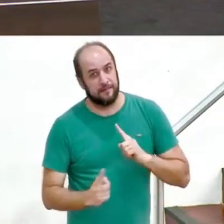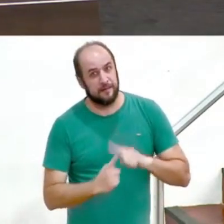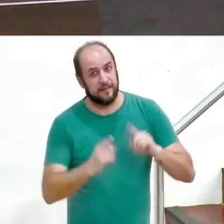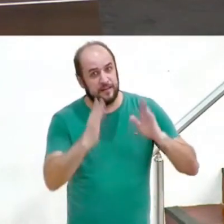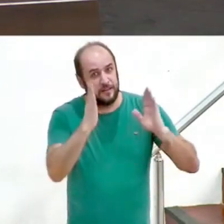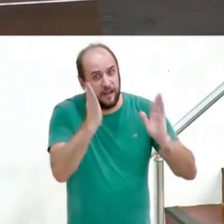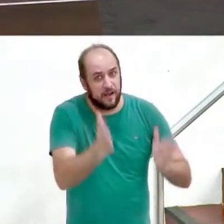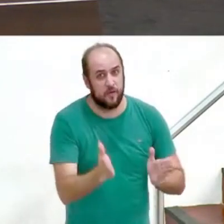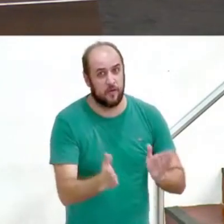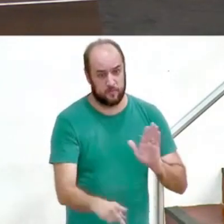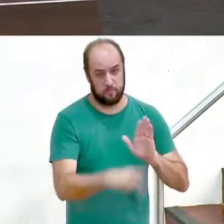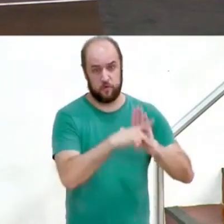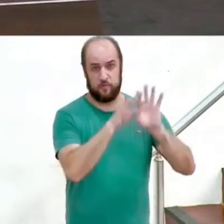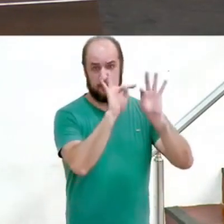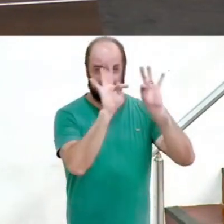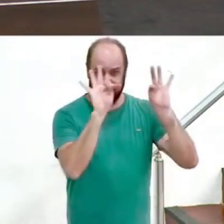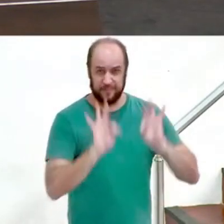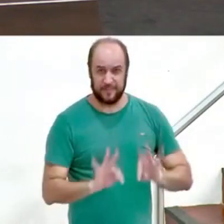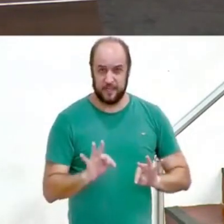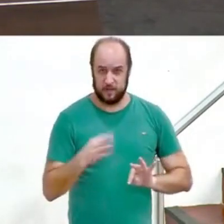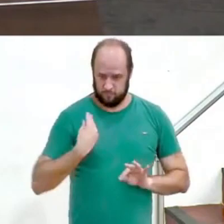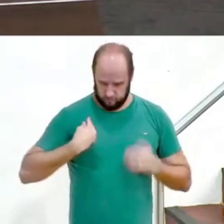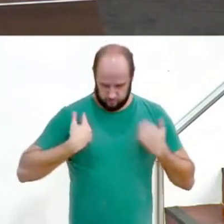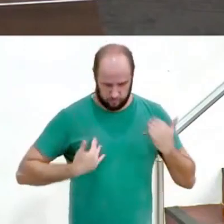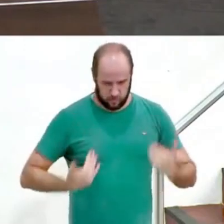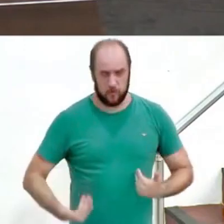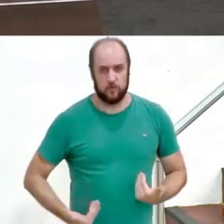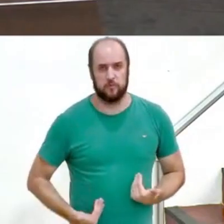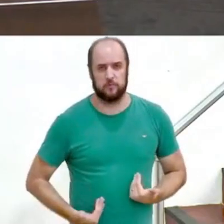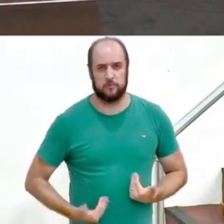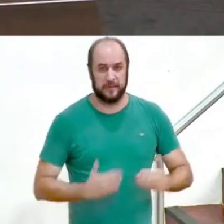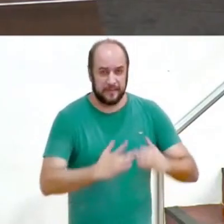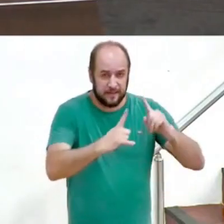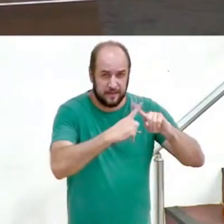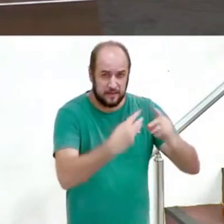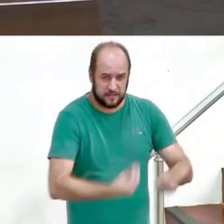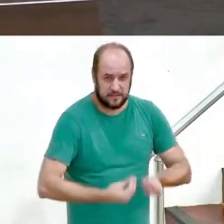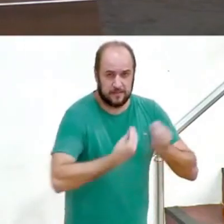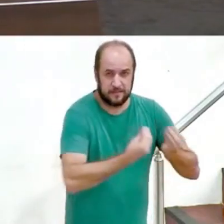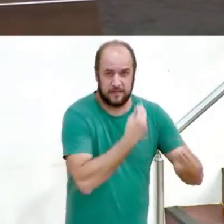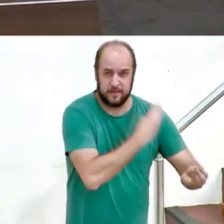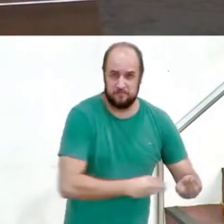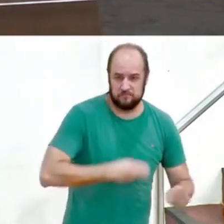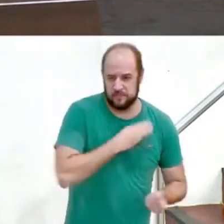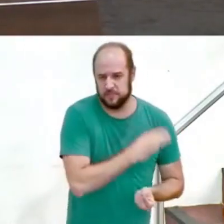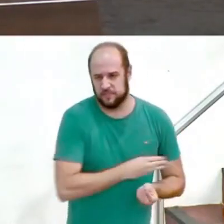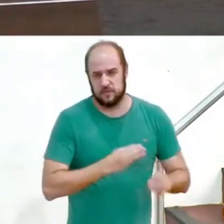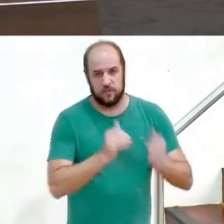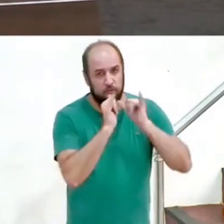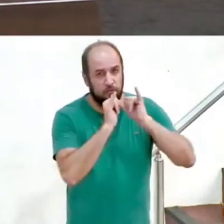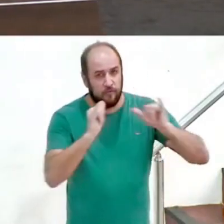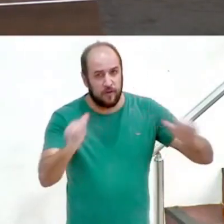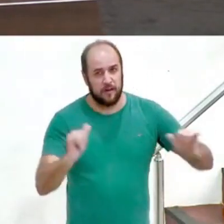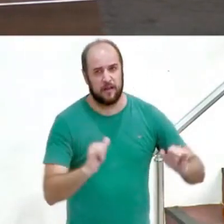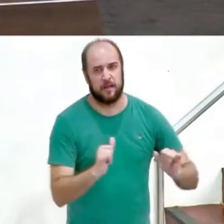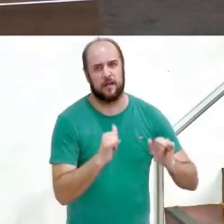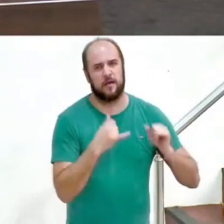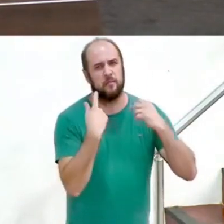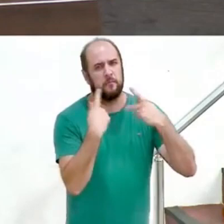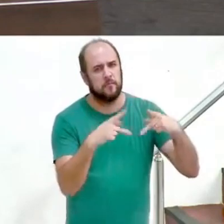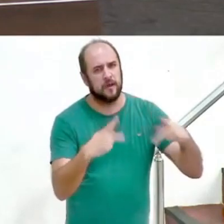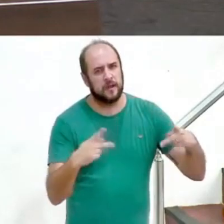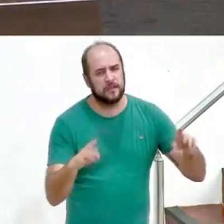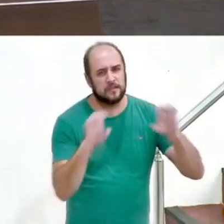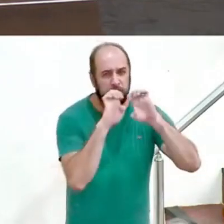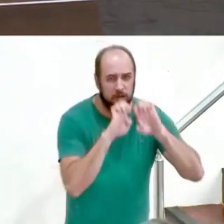do Espírito Santo. E essa igreja é dada a missão de falar desta mensagem, a mensagem do